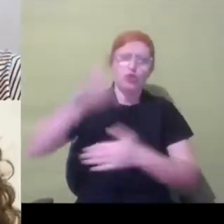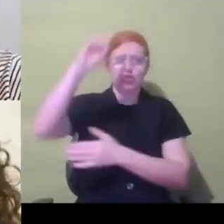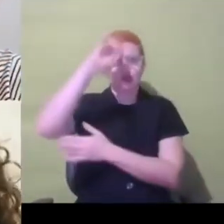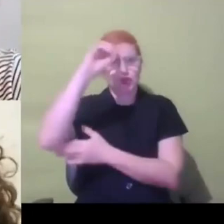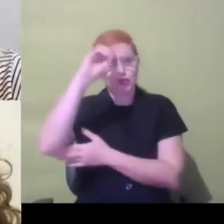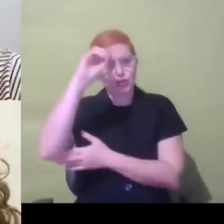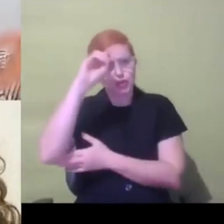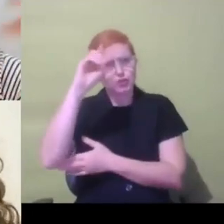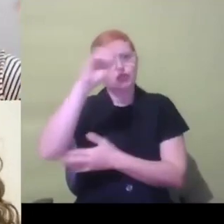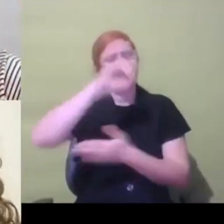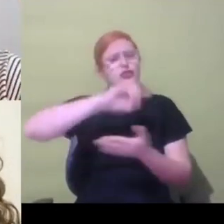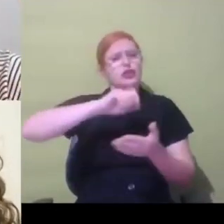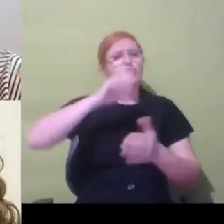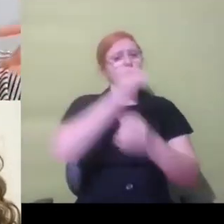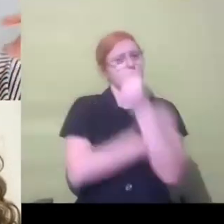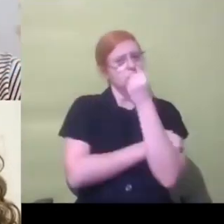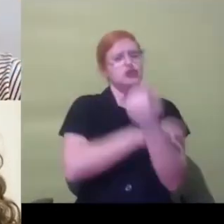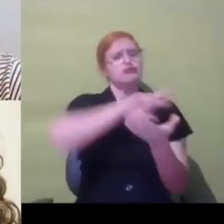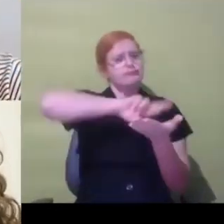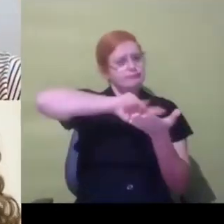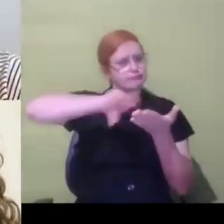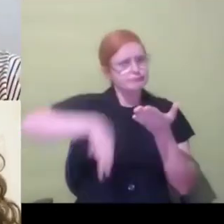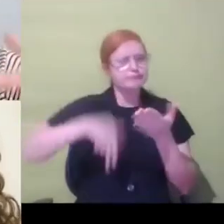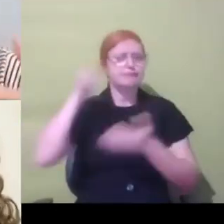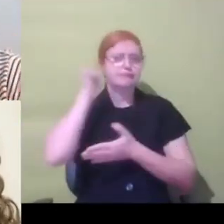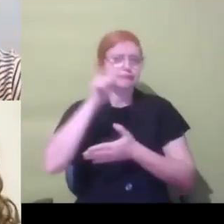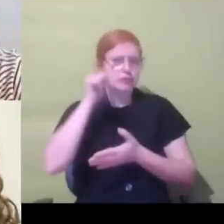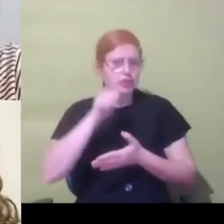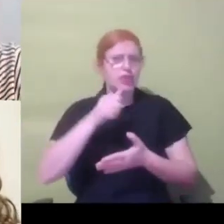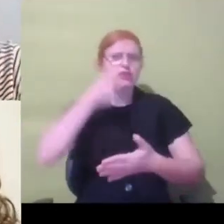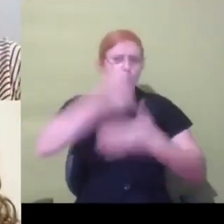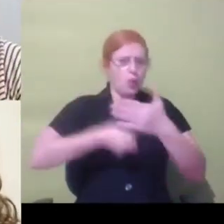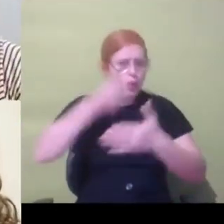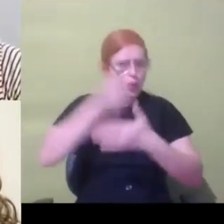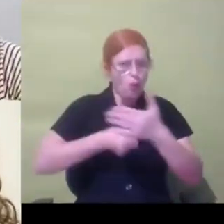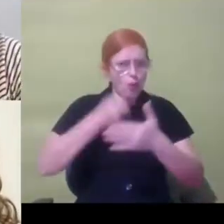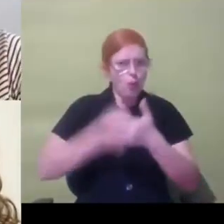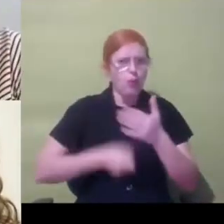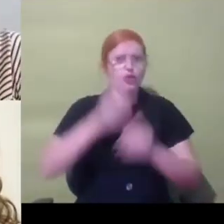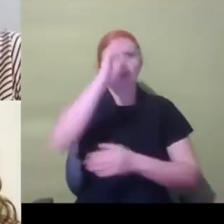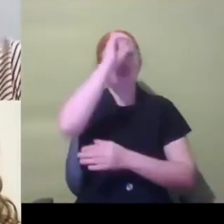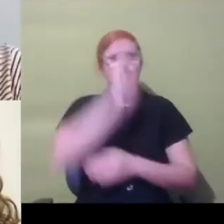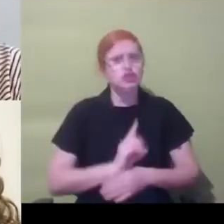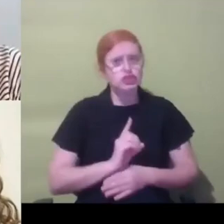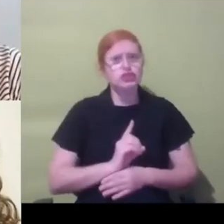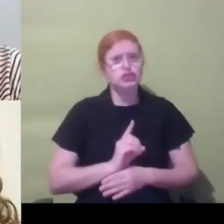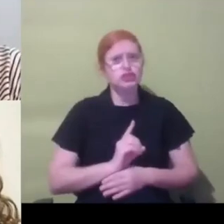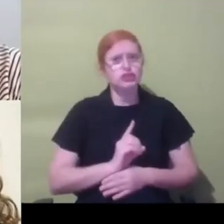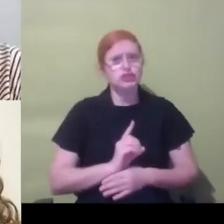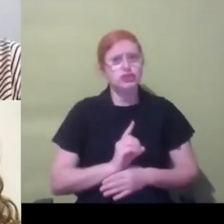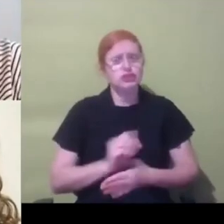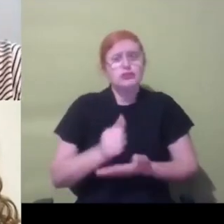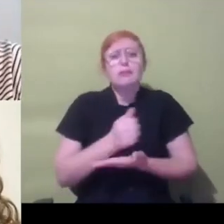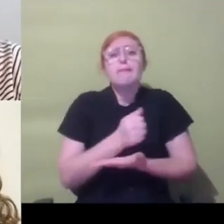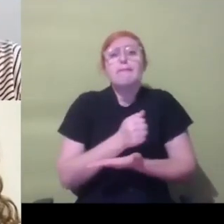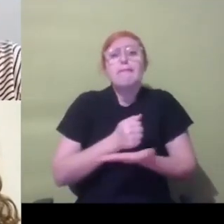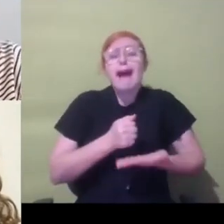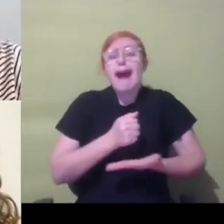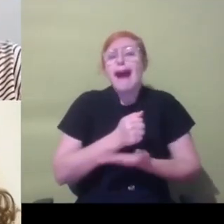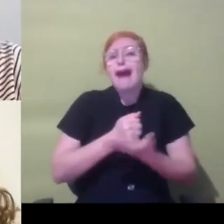feminismo diverso, que é o feminismo das mulheres que estão aí lutando por direitos básicos, às vezes.